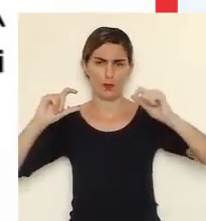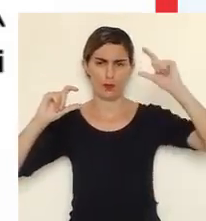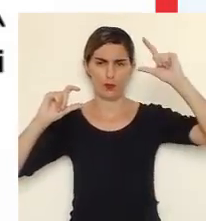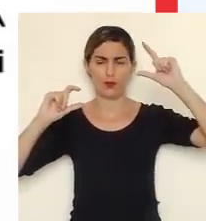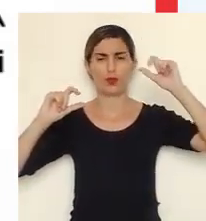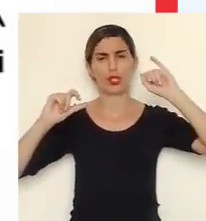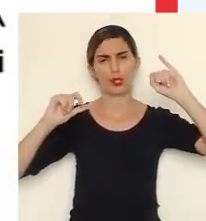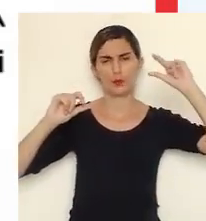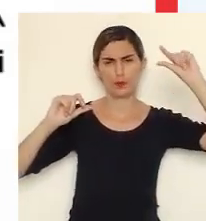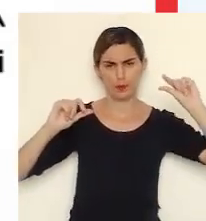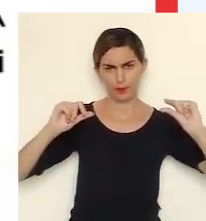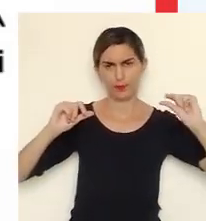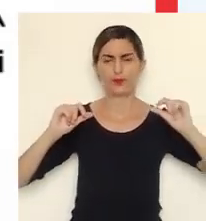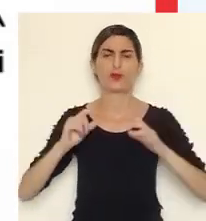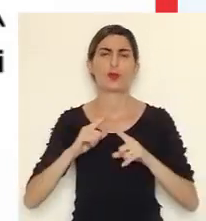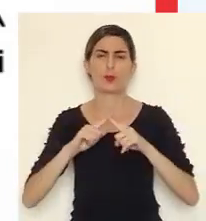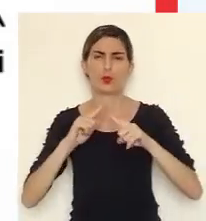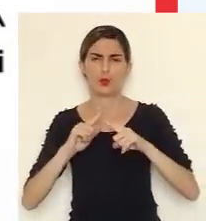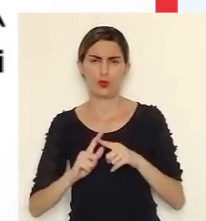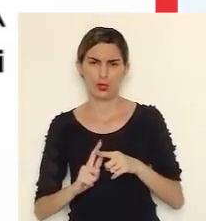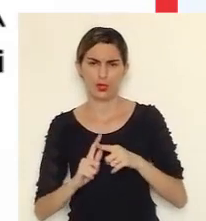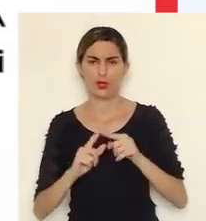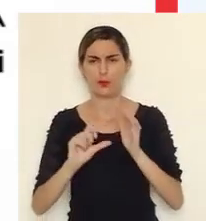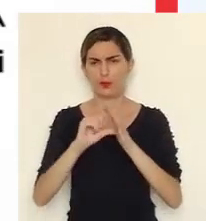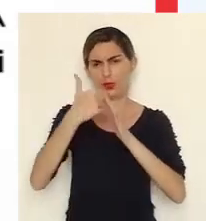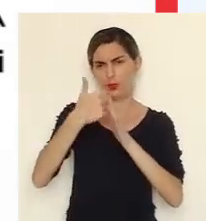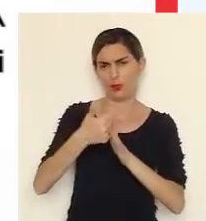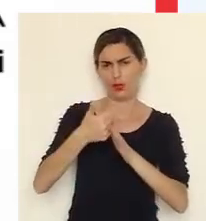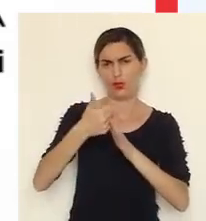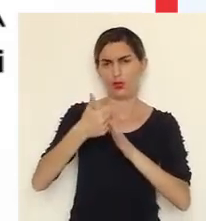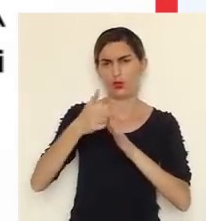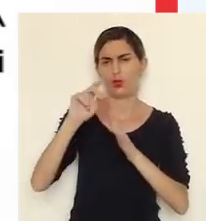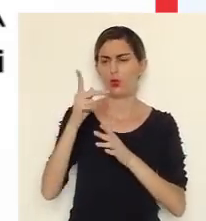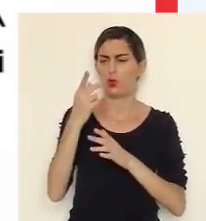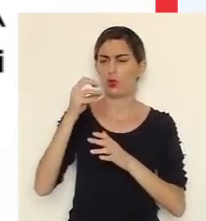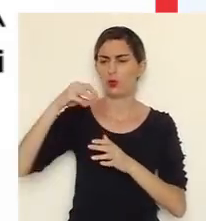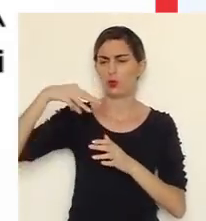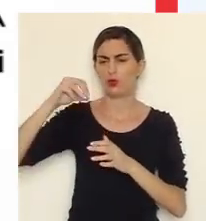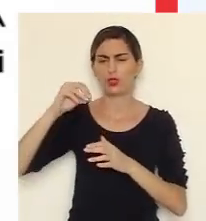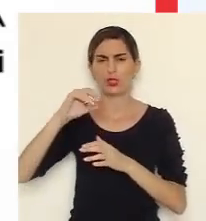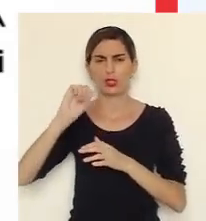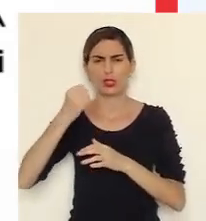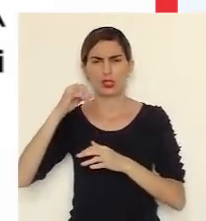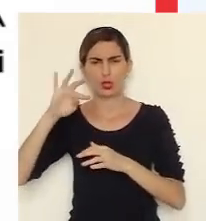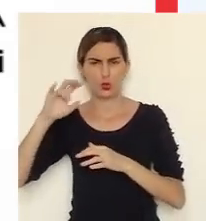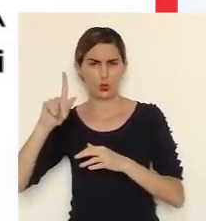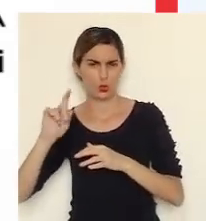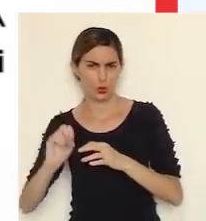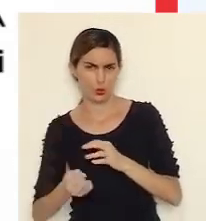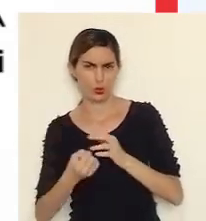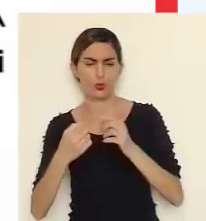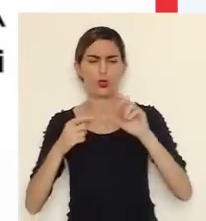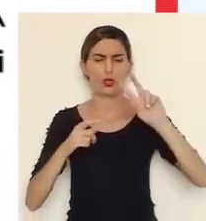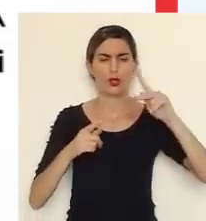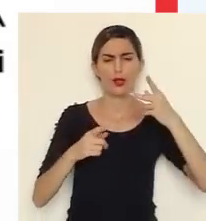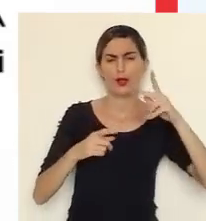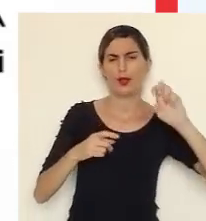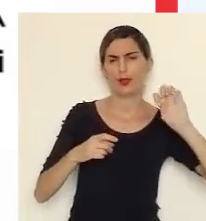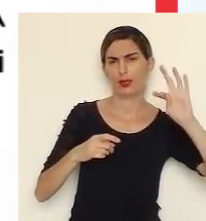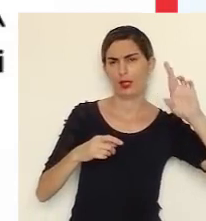e o I minúsculo, né? Porque o primeiro ele vai ser homozigótico e o segundo ali ele vai